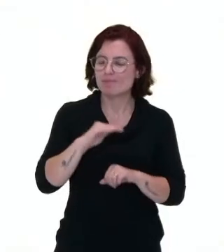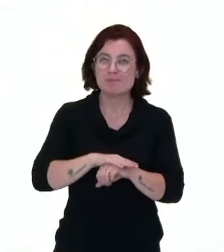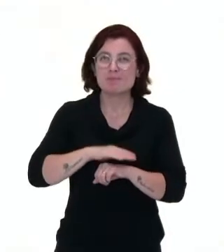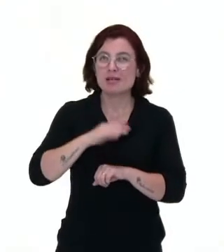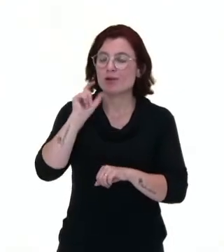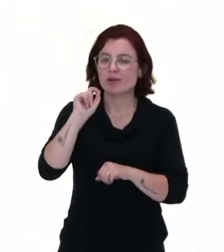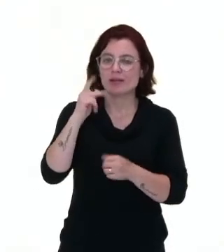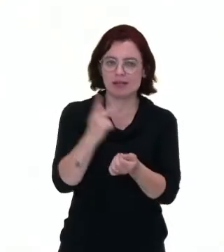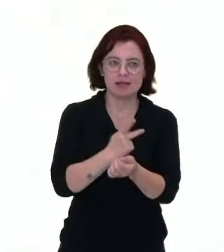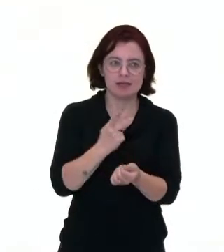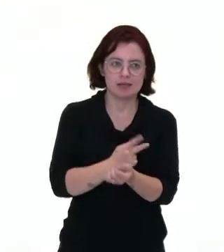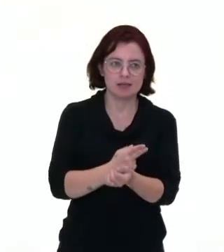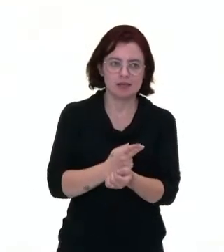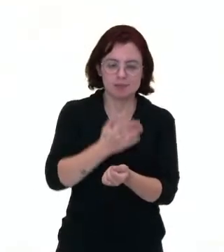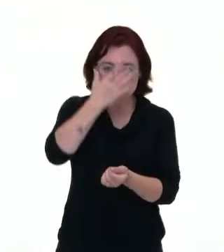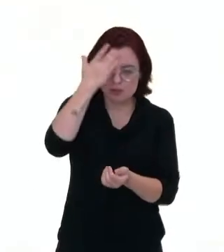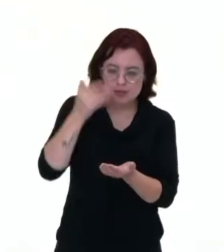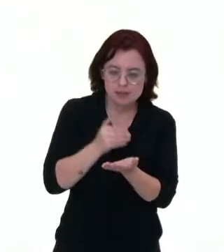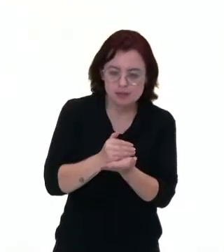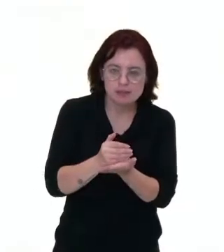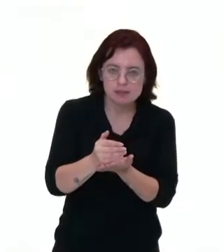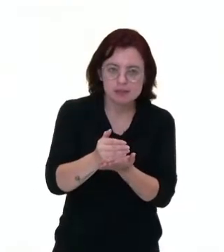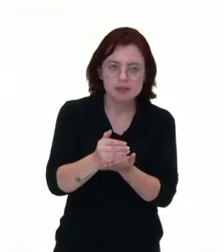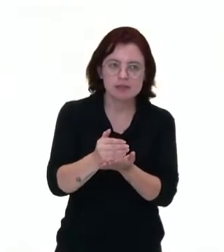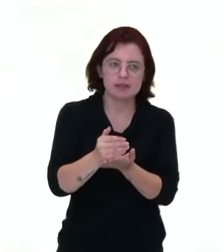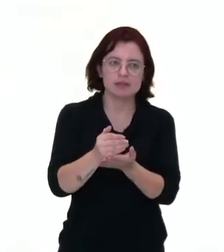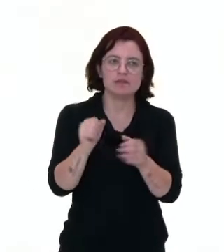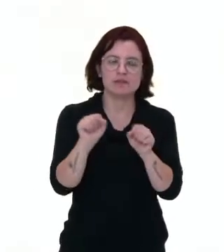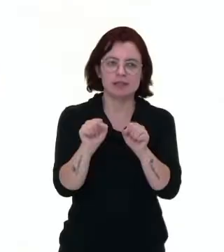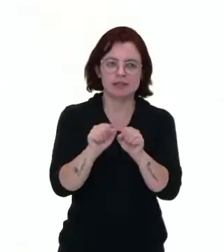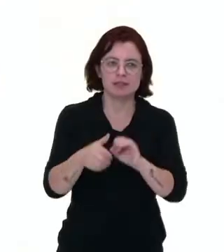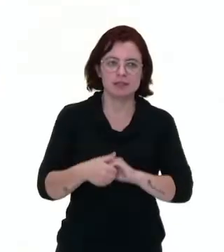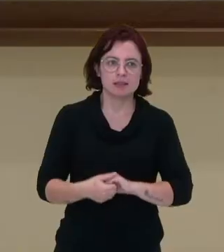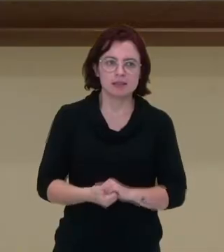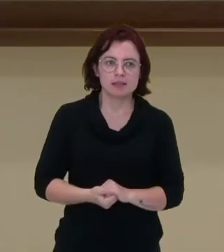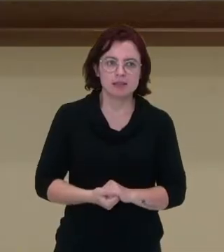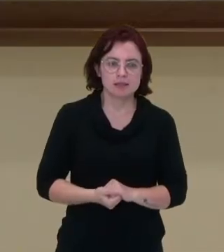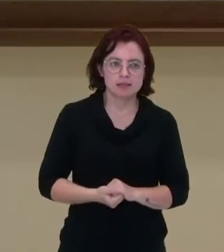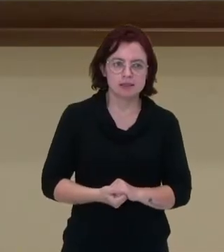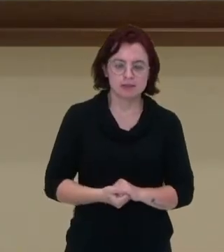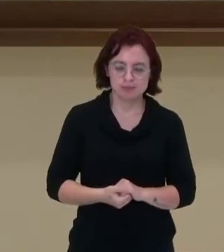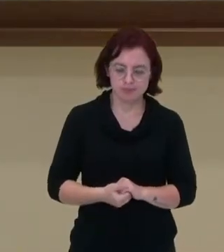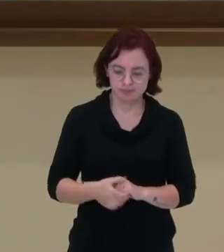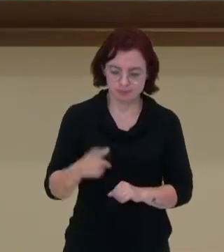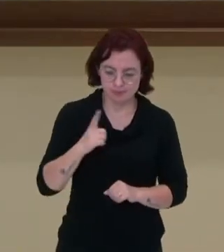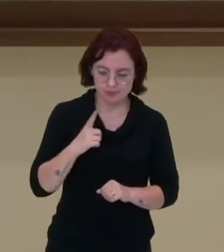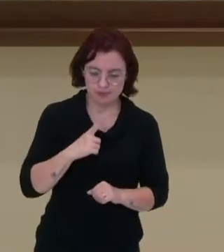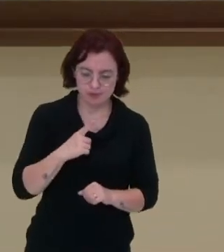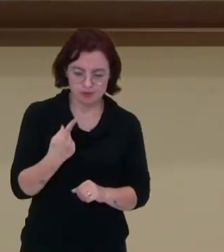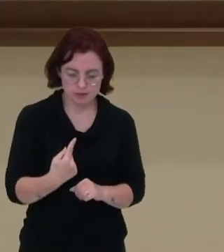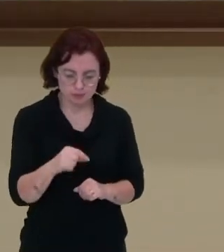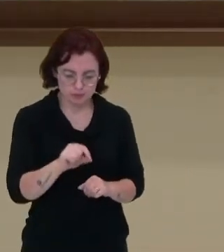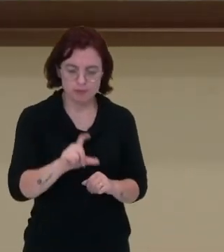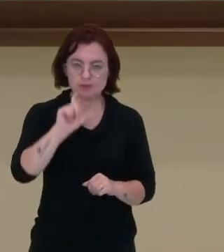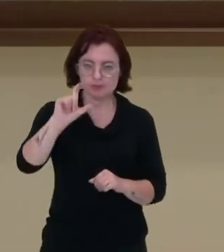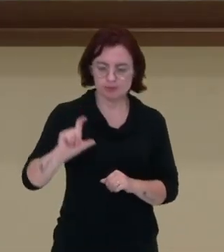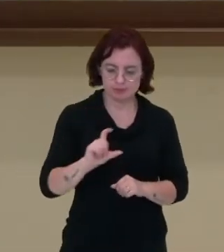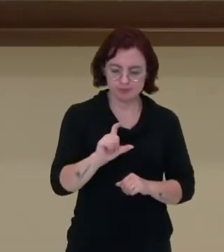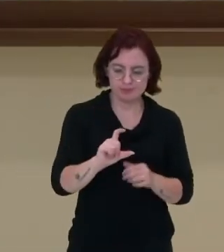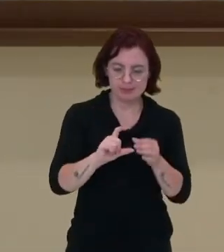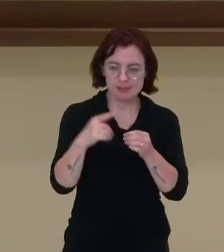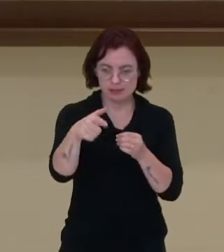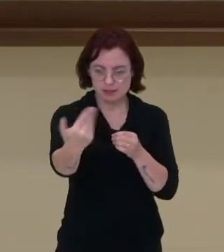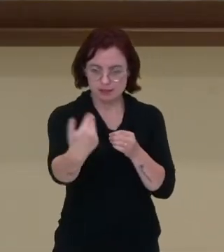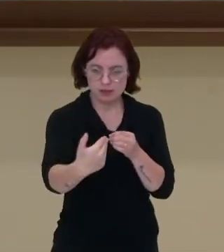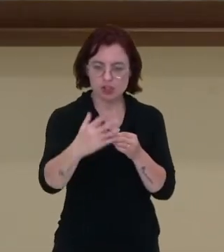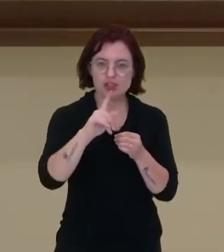que jogadores iniciantes de xadrez cometem, tá? Você tem a situação de xeque,